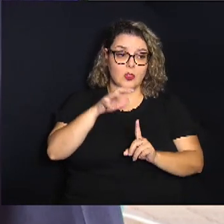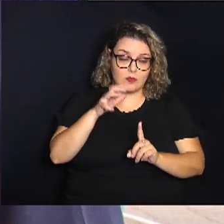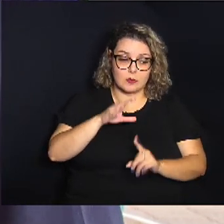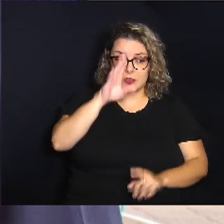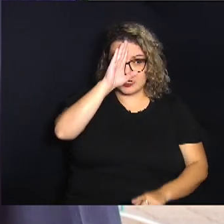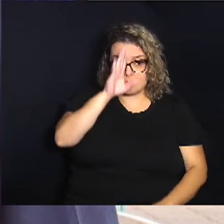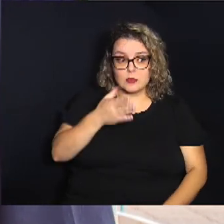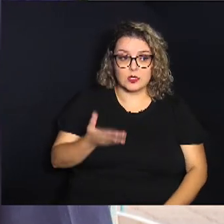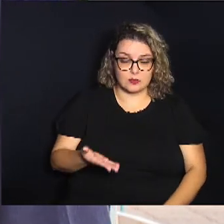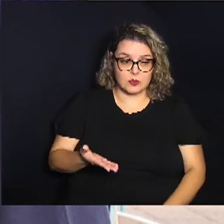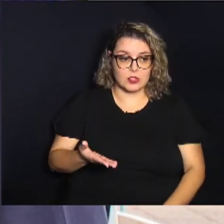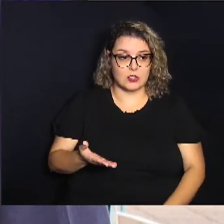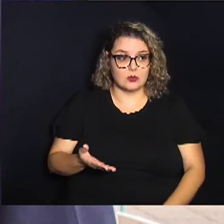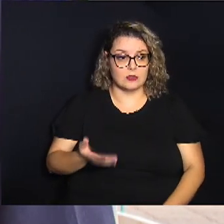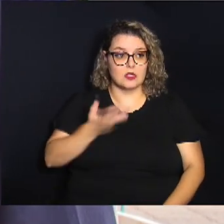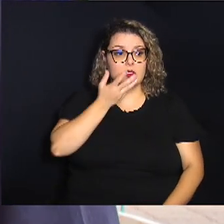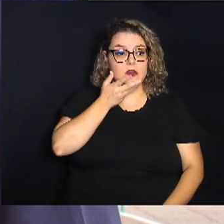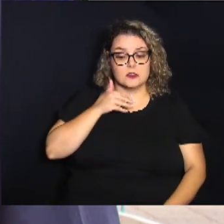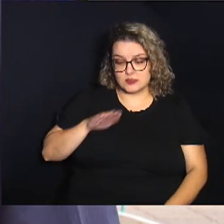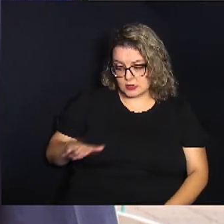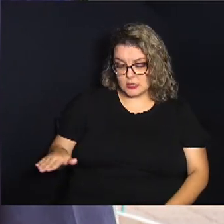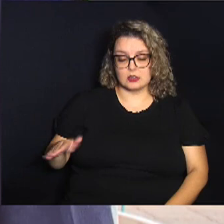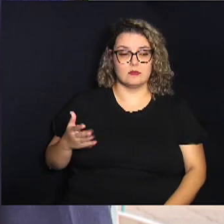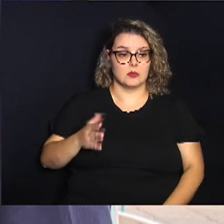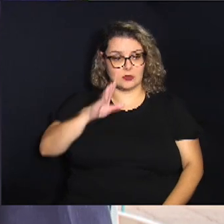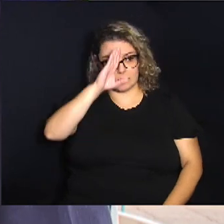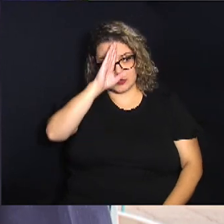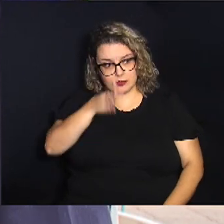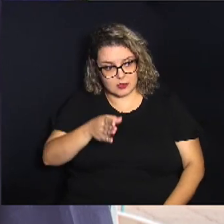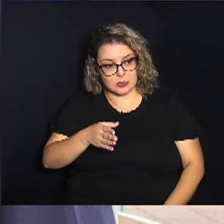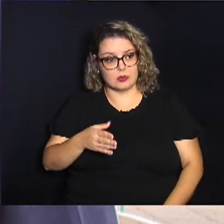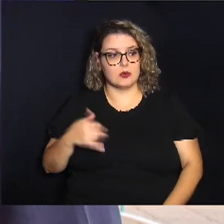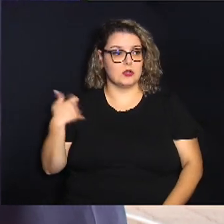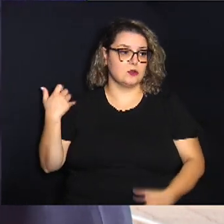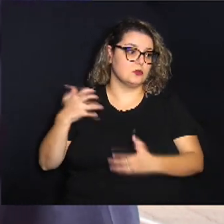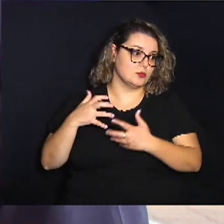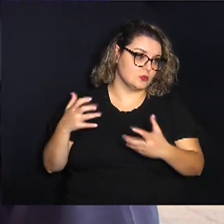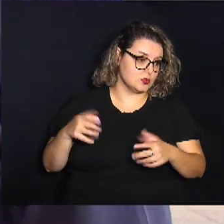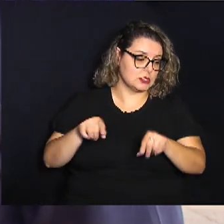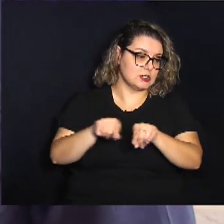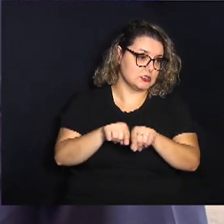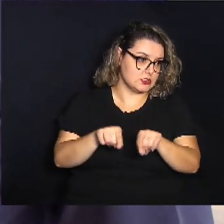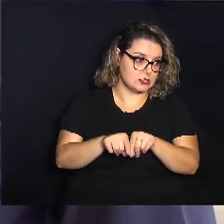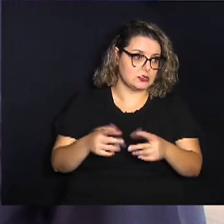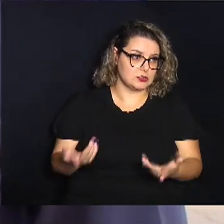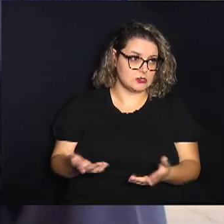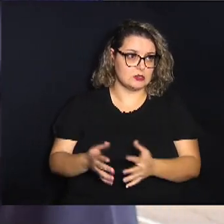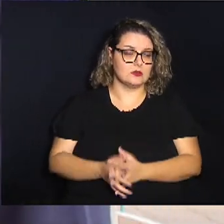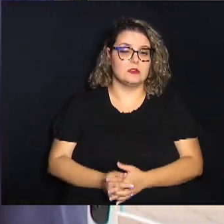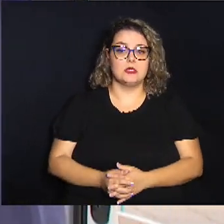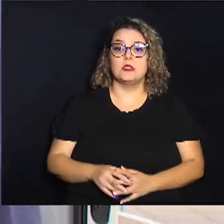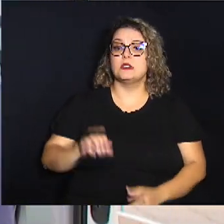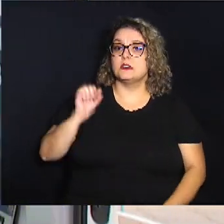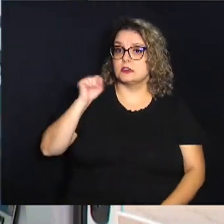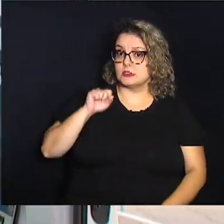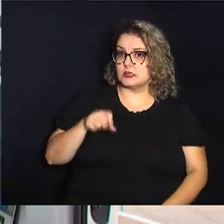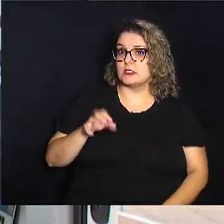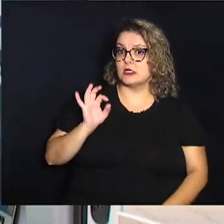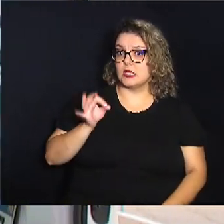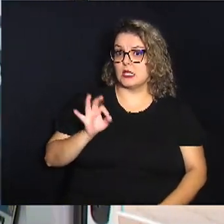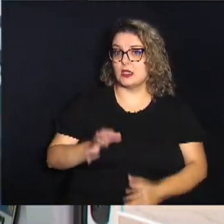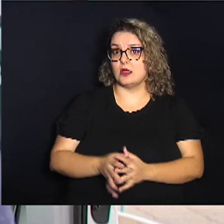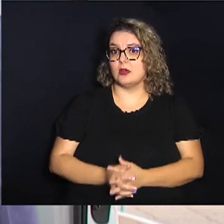os pequenos né a criançada e tudo mais e também os idosos né sim exatamente